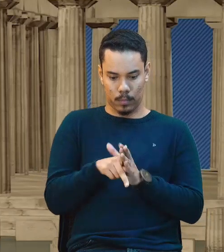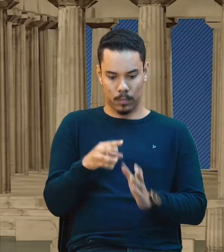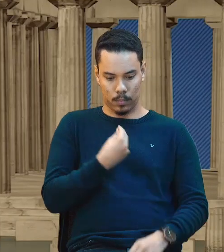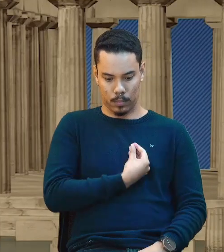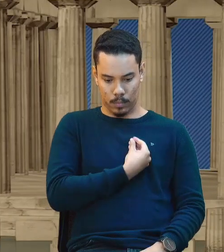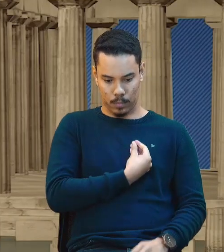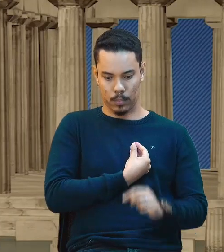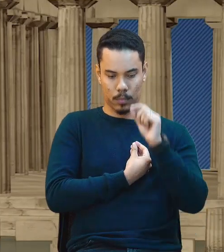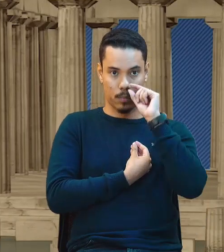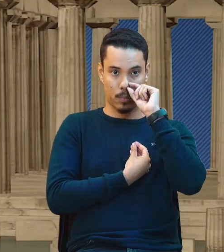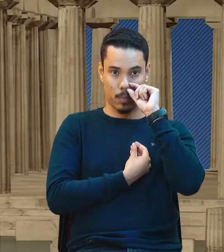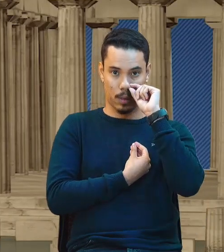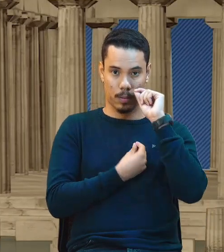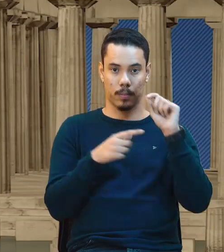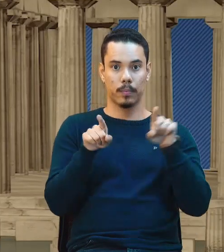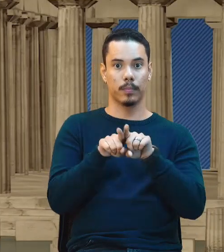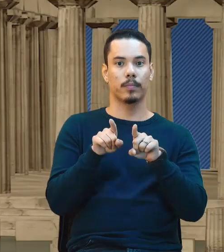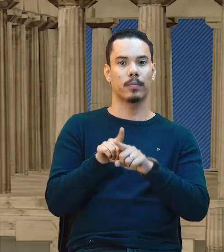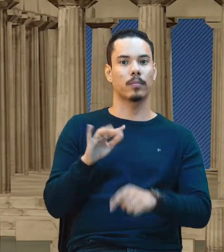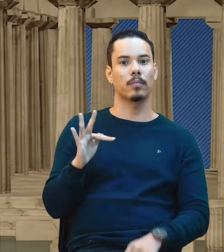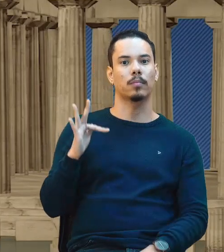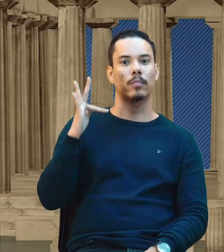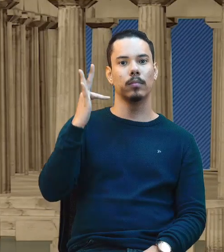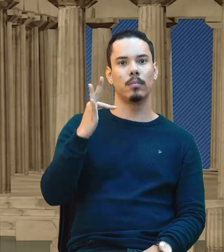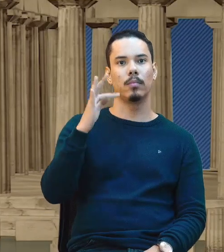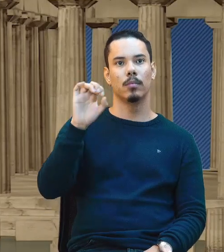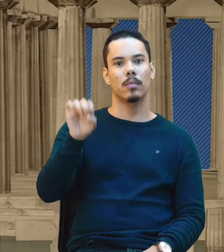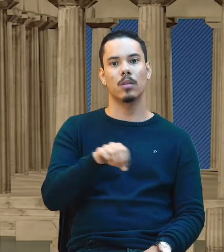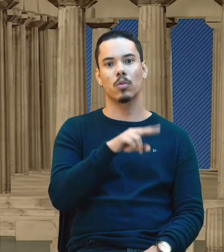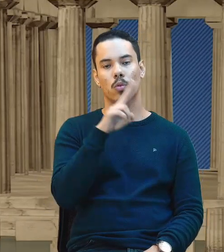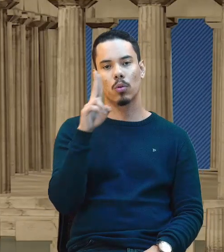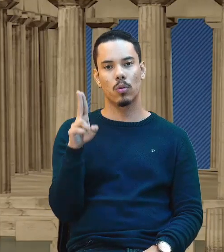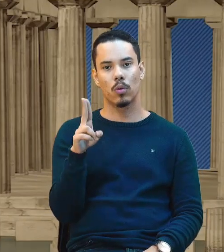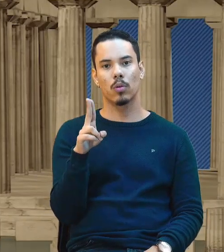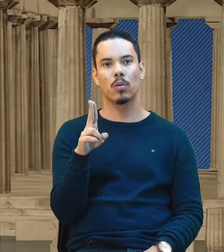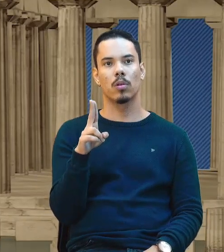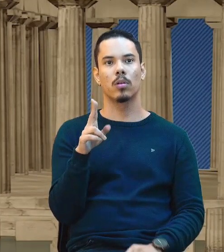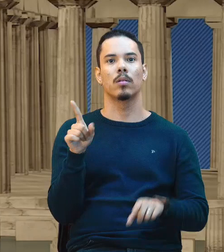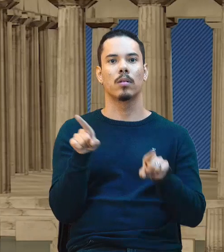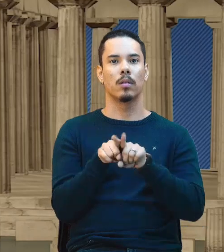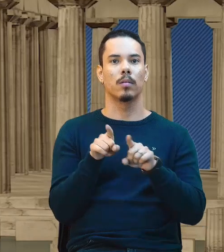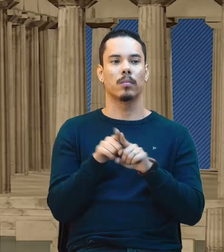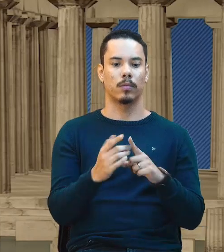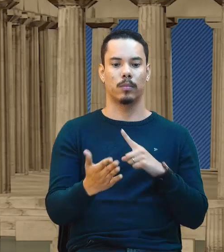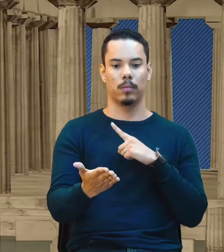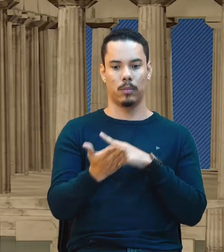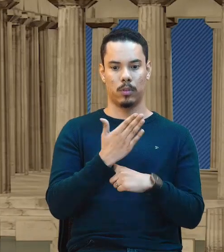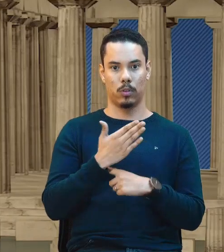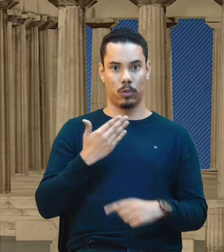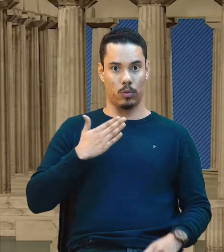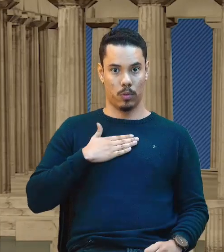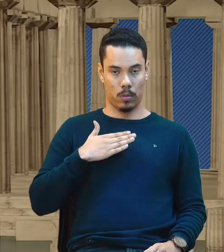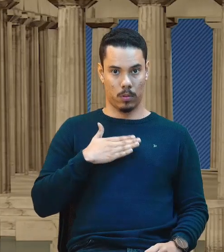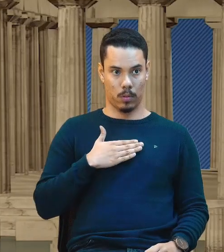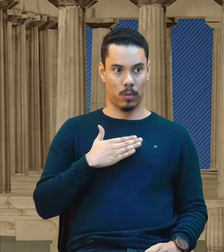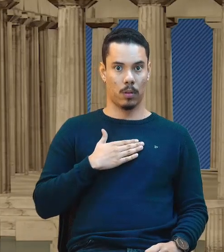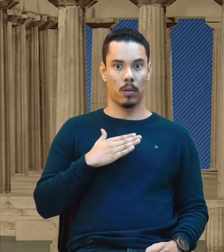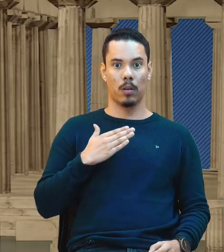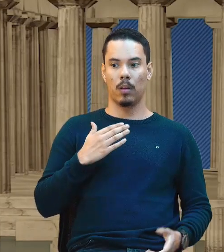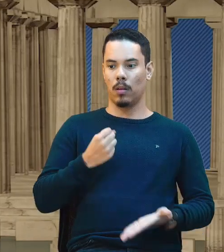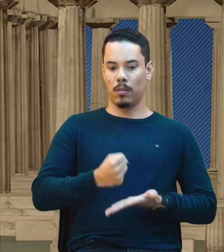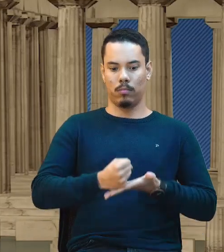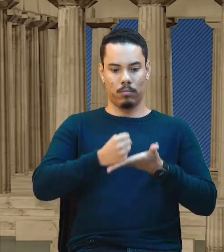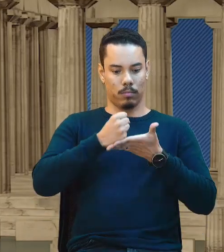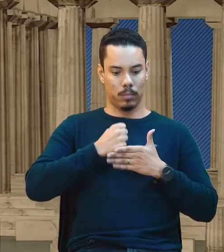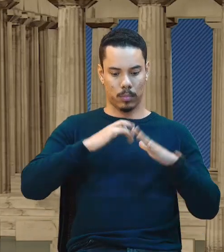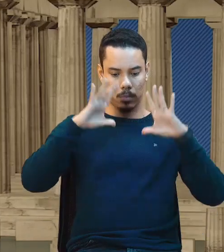meu futuro, ou vai ser relevante para ajudar-me a resolver um problema do